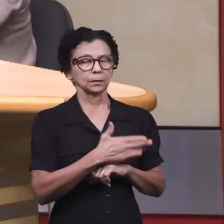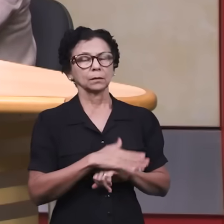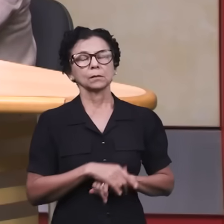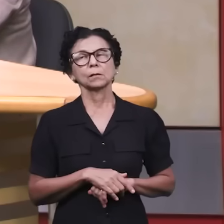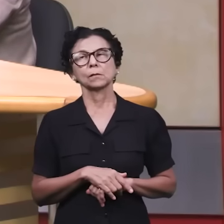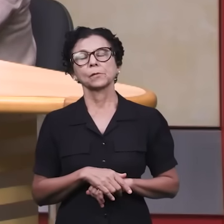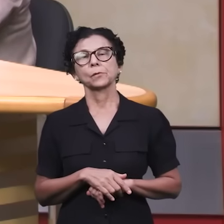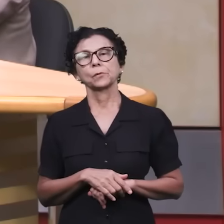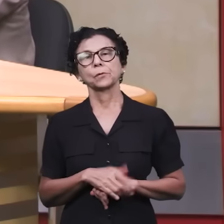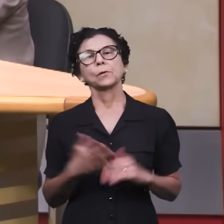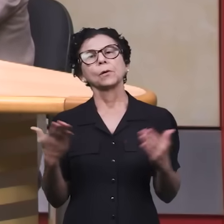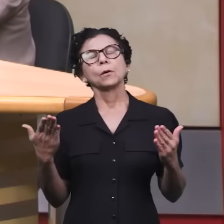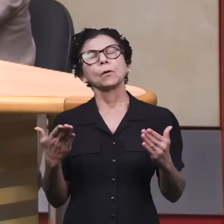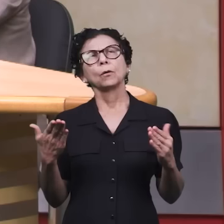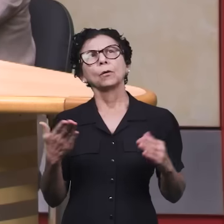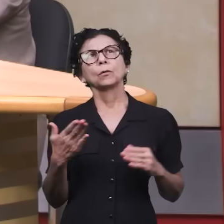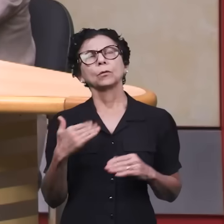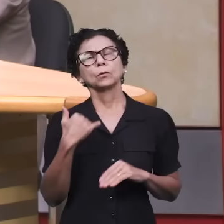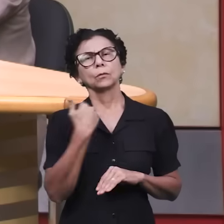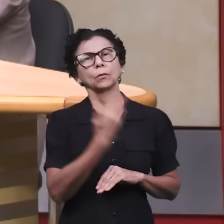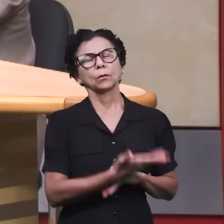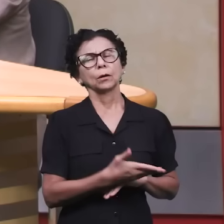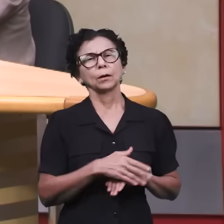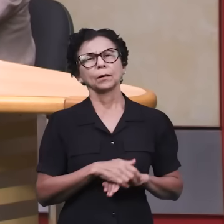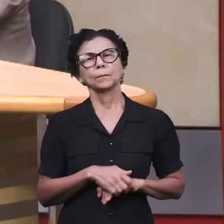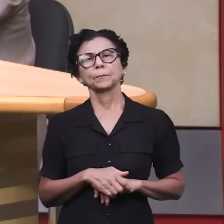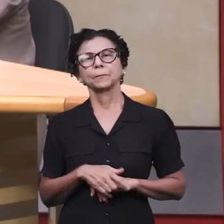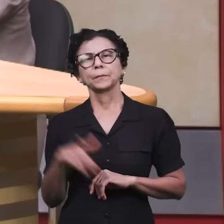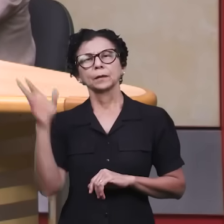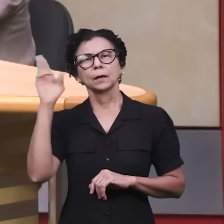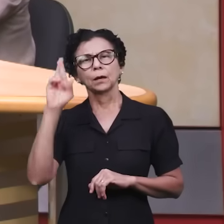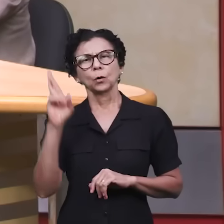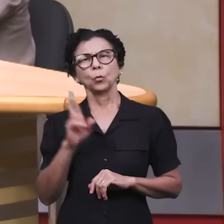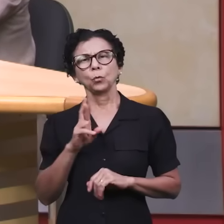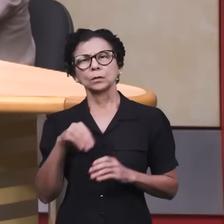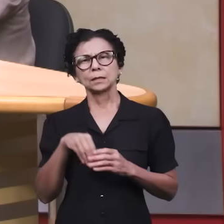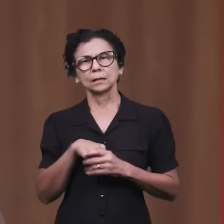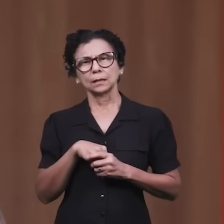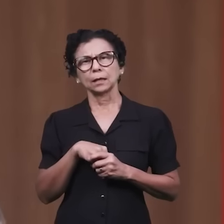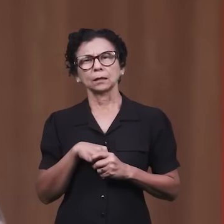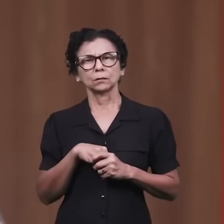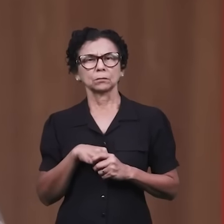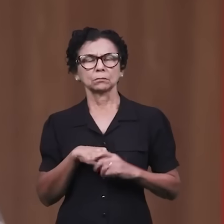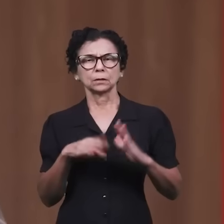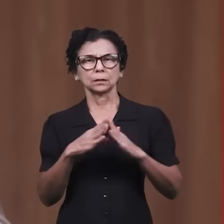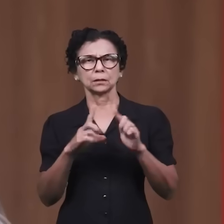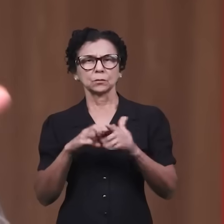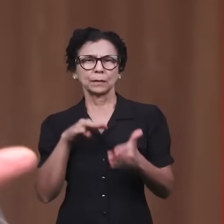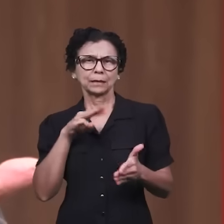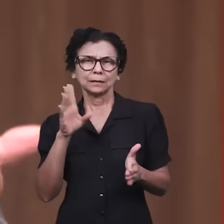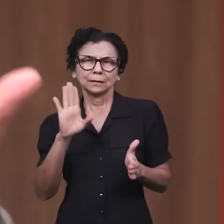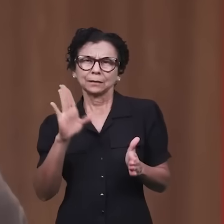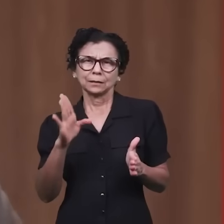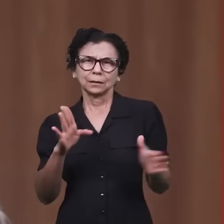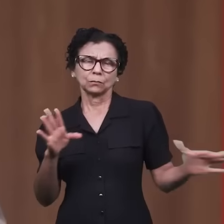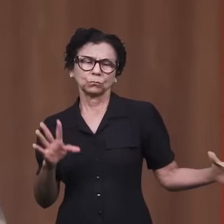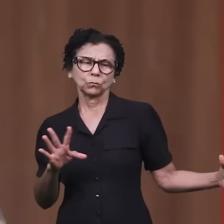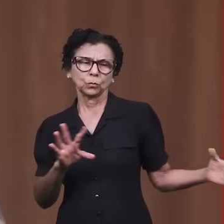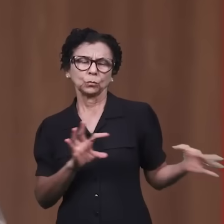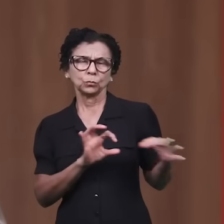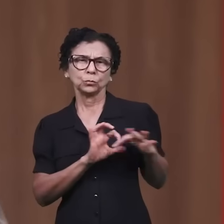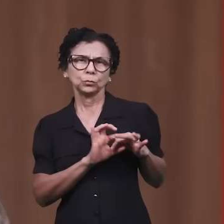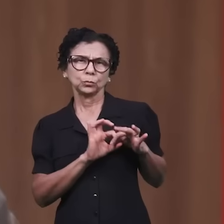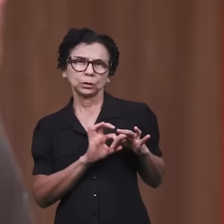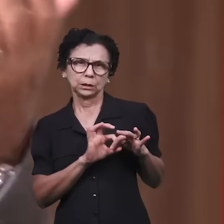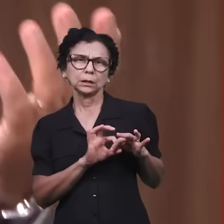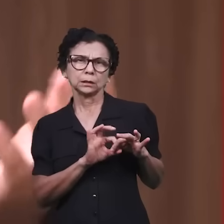até interessante. Nós temos hoje igrejas na Bielorrússia, não são igrejas cristãs Maranata, são igrejas ligadas a nós por